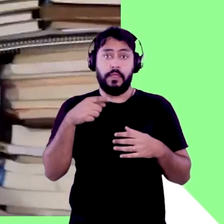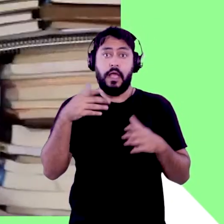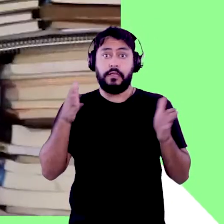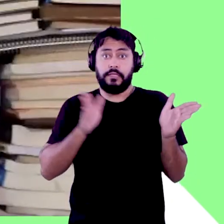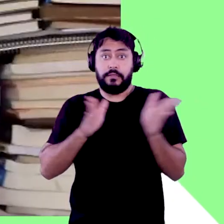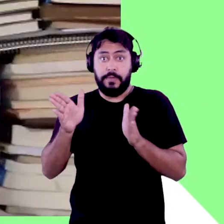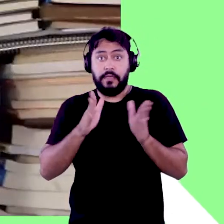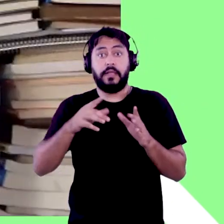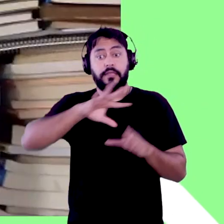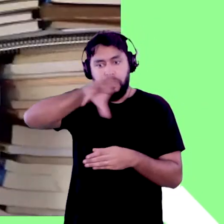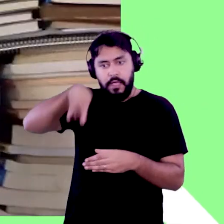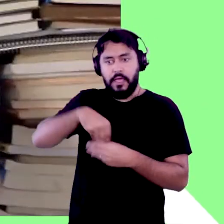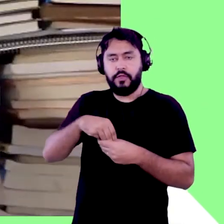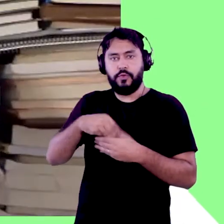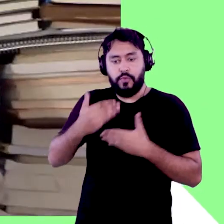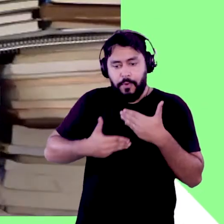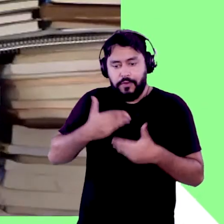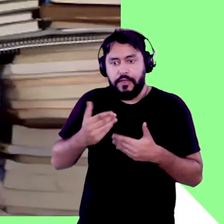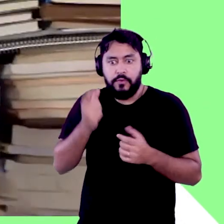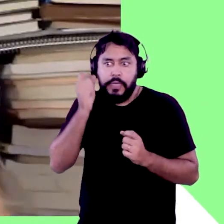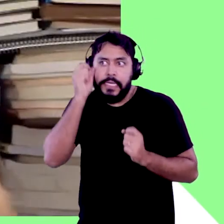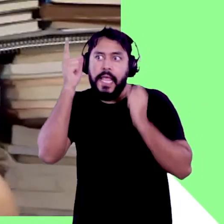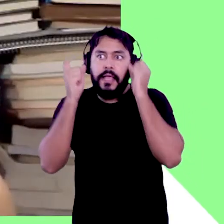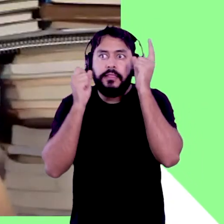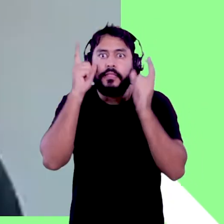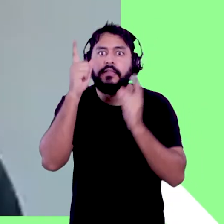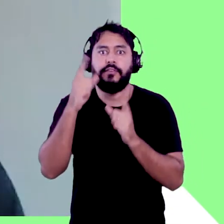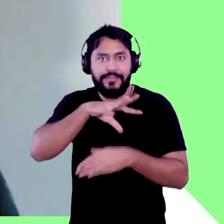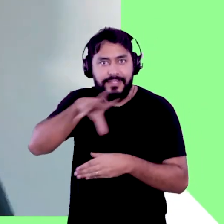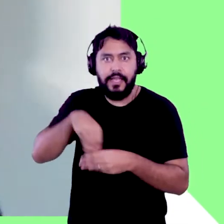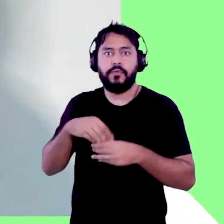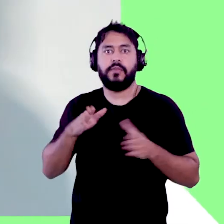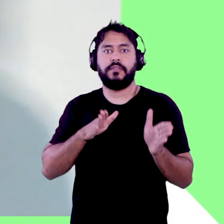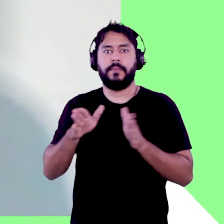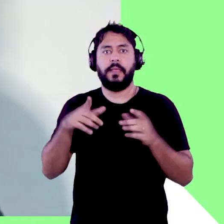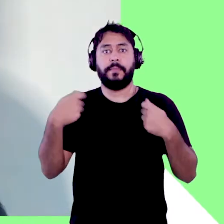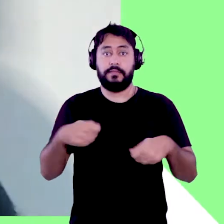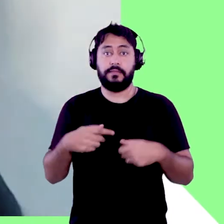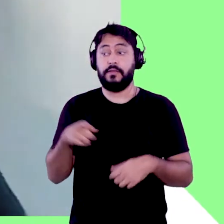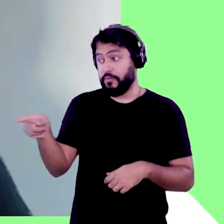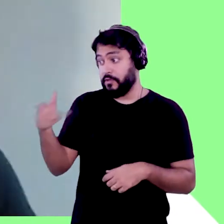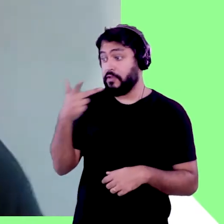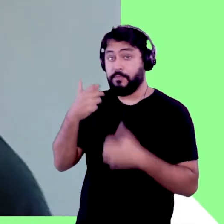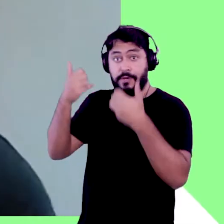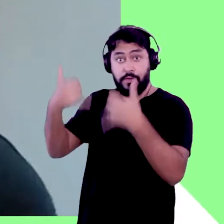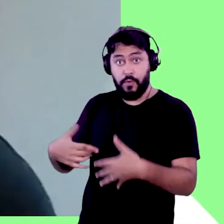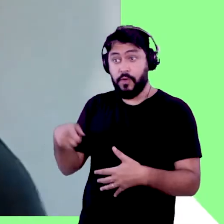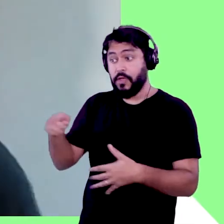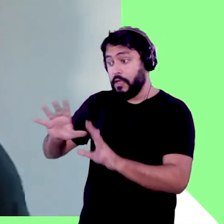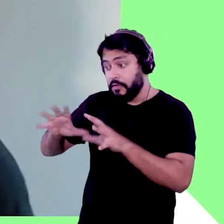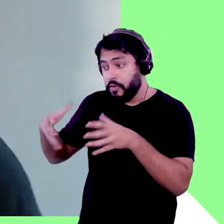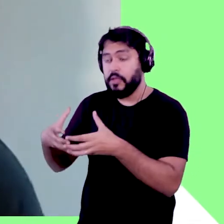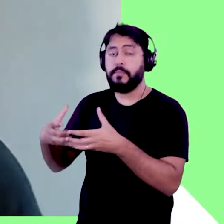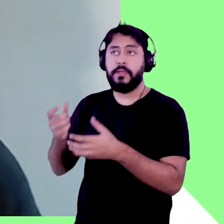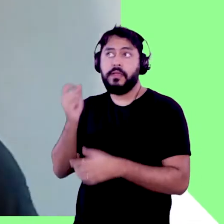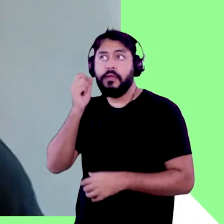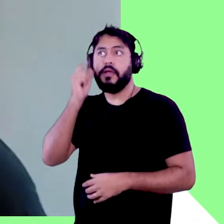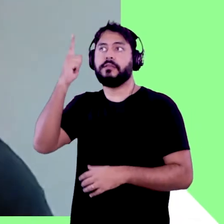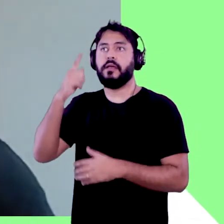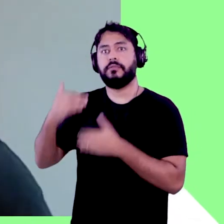se dentro, como você falou, se nessas equipes, né, de criação e desenvolvimento não tem pessoas